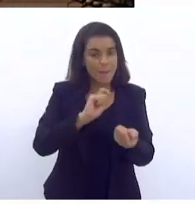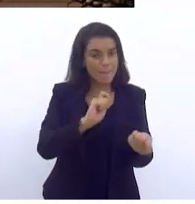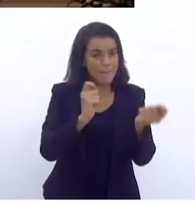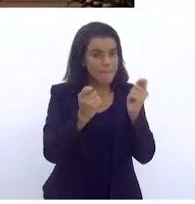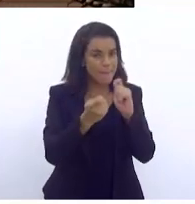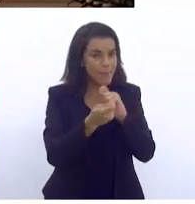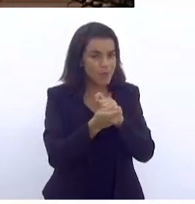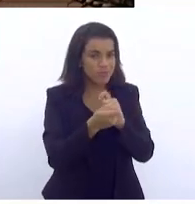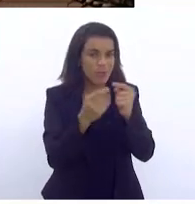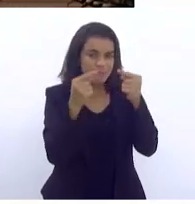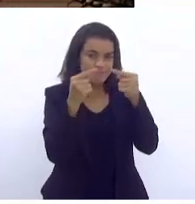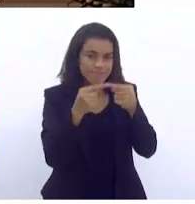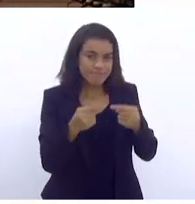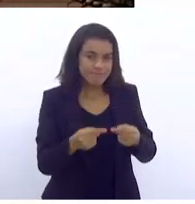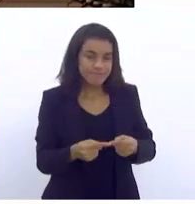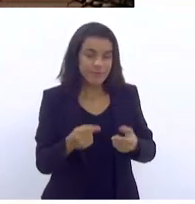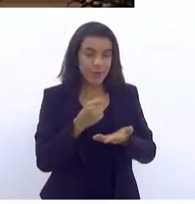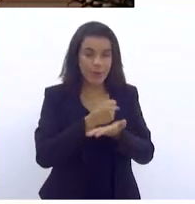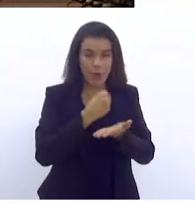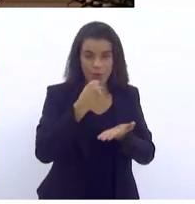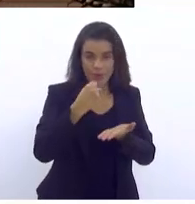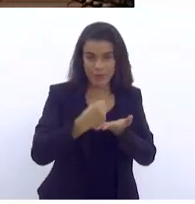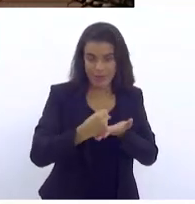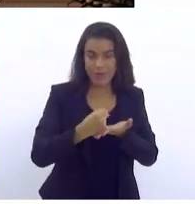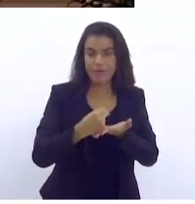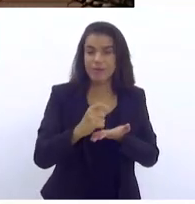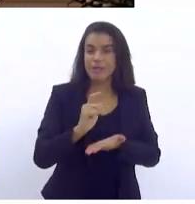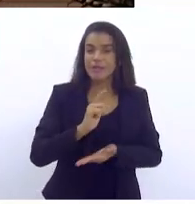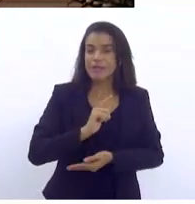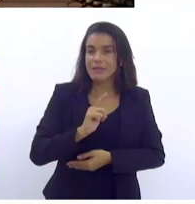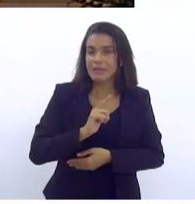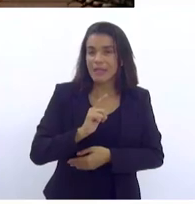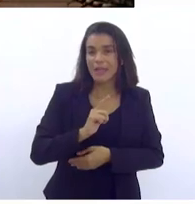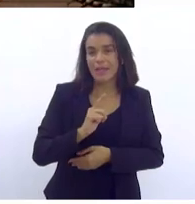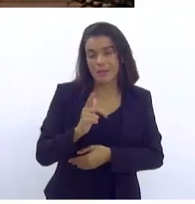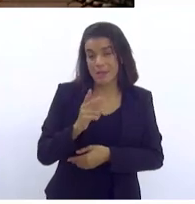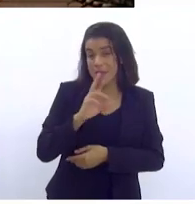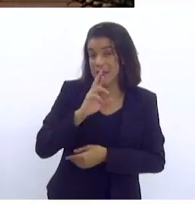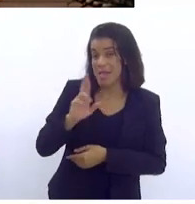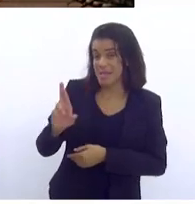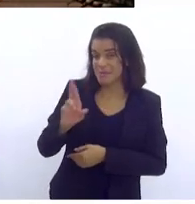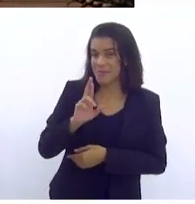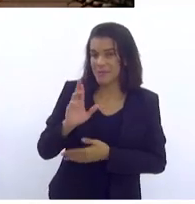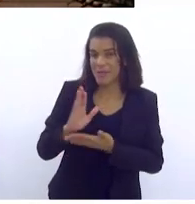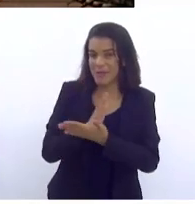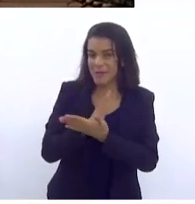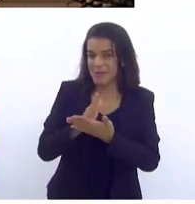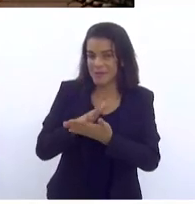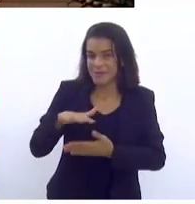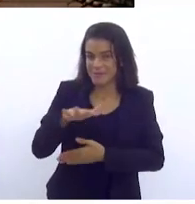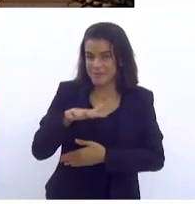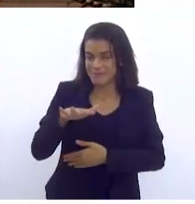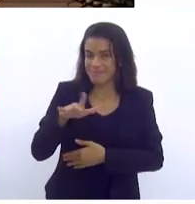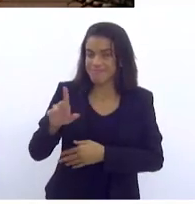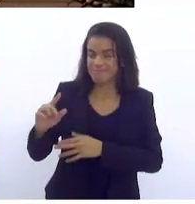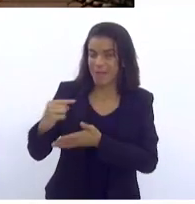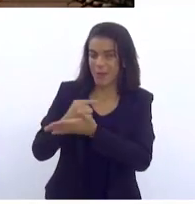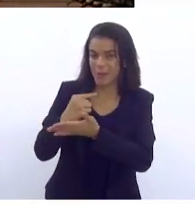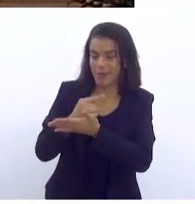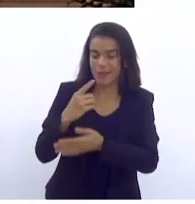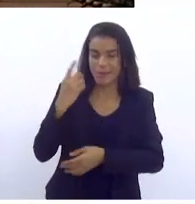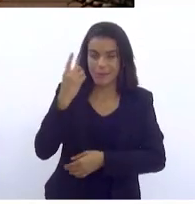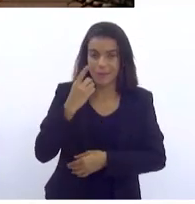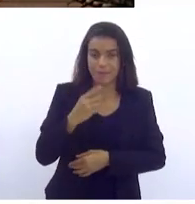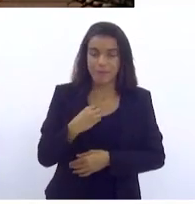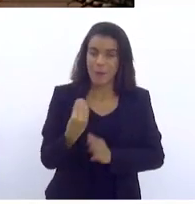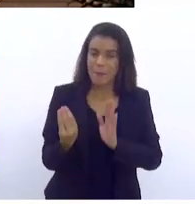contrato de forma que a gente tenha até buscando responder aí algumas questões da da deputada a gente coloca